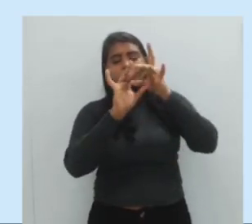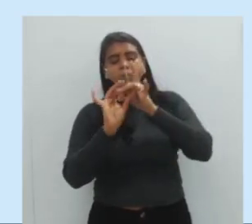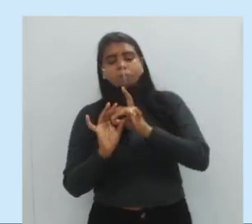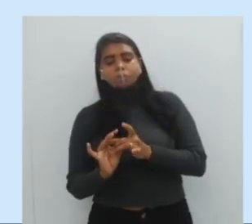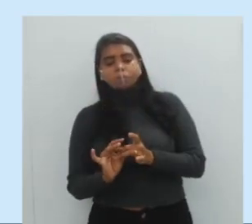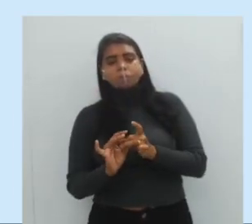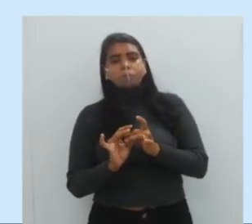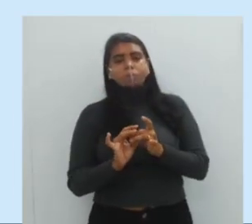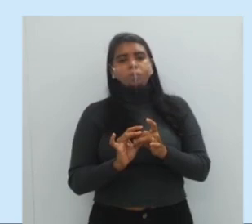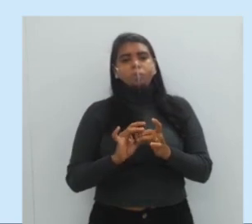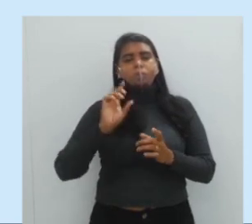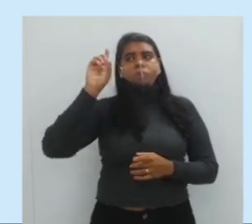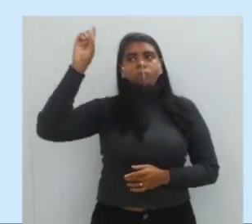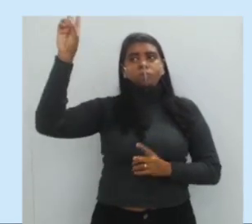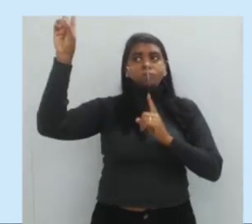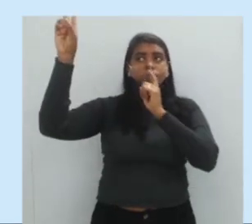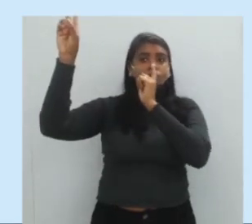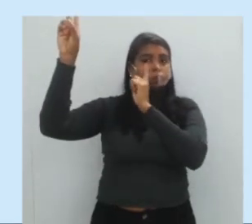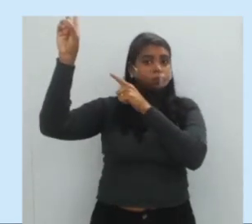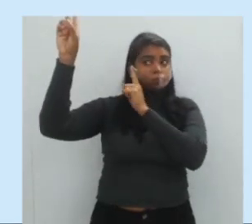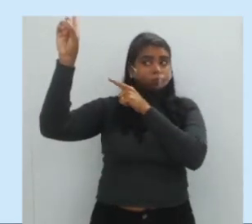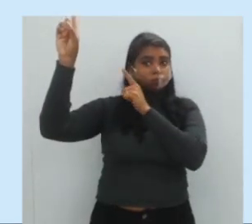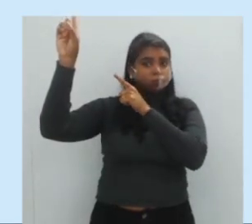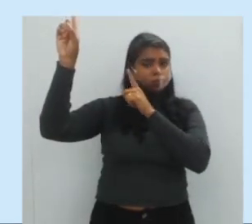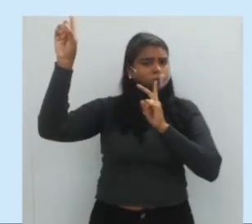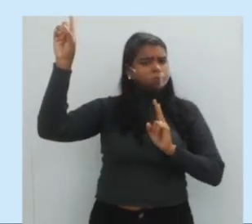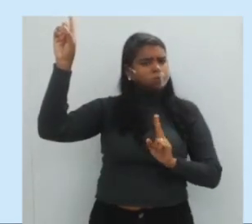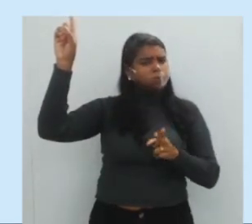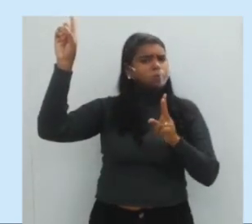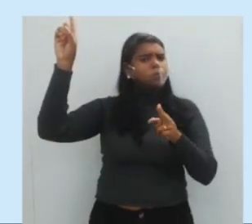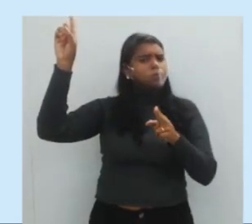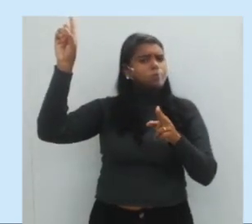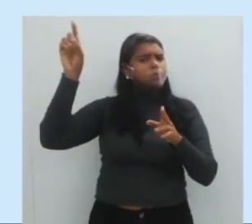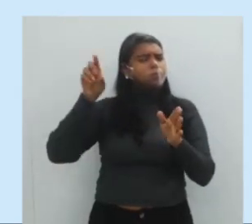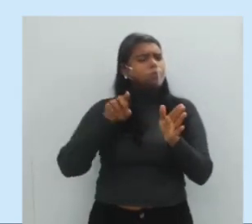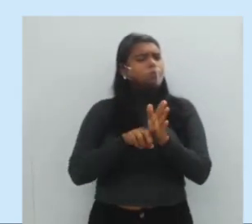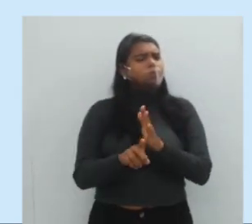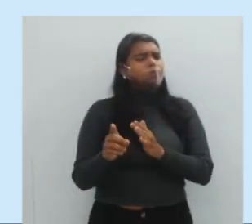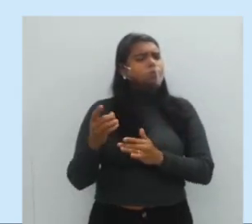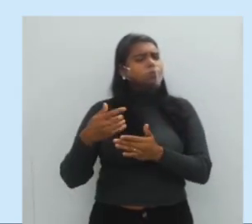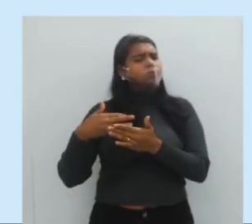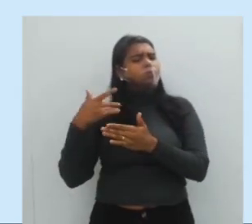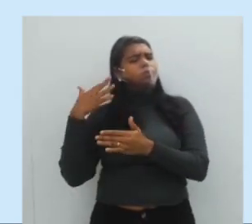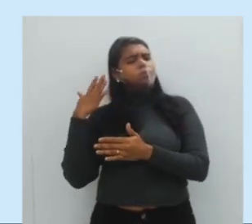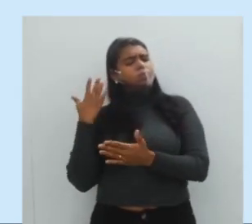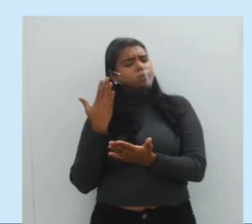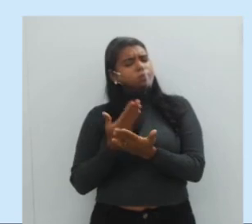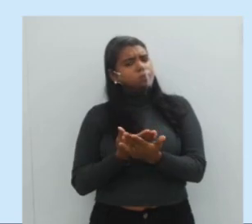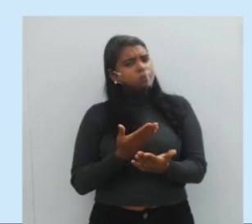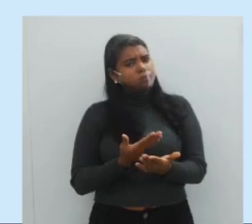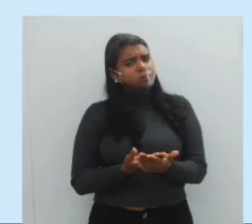relação com o divino, com o sagrado. Então sempre aquela questão que desde o